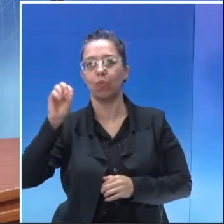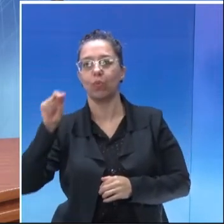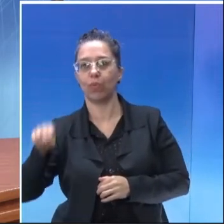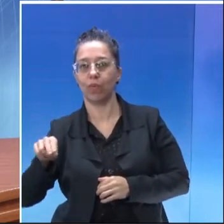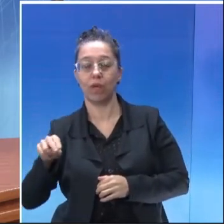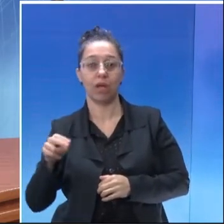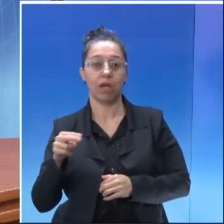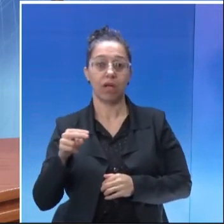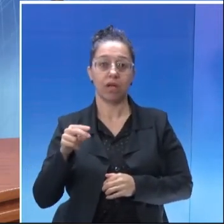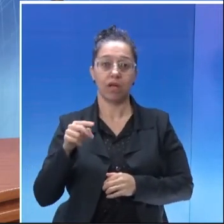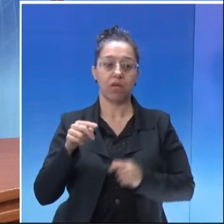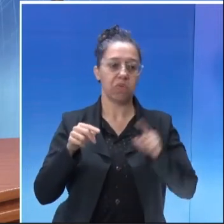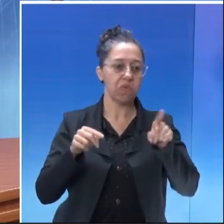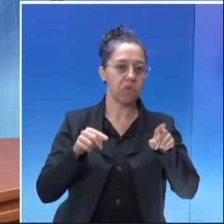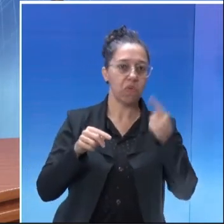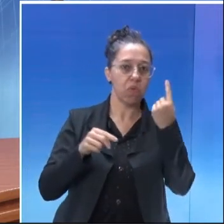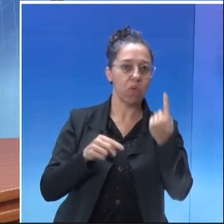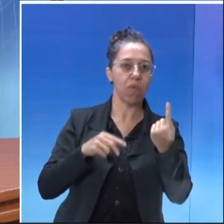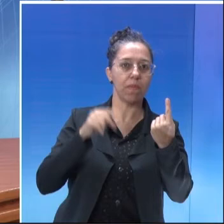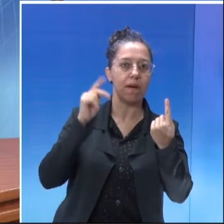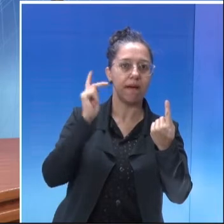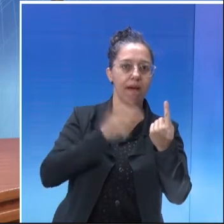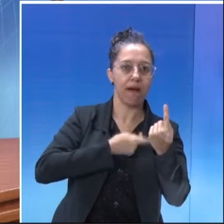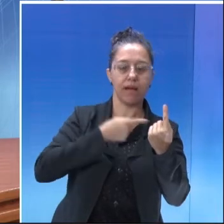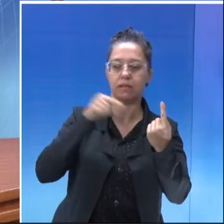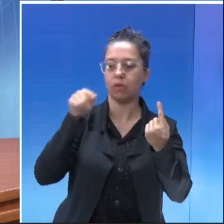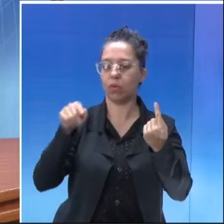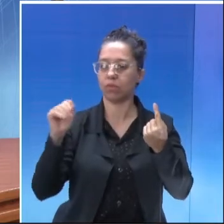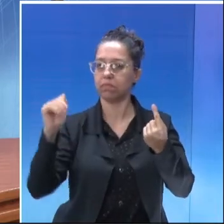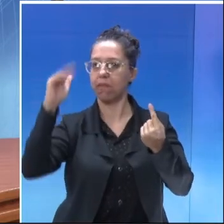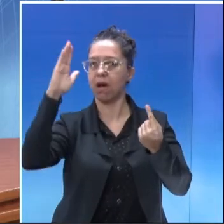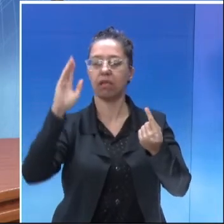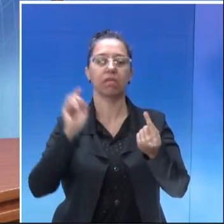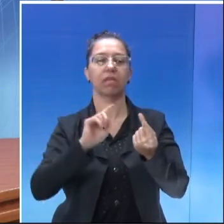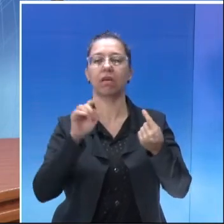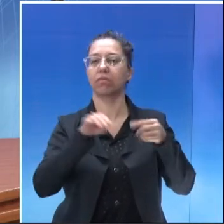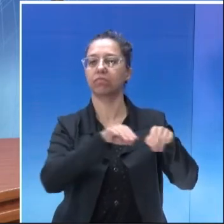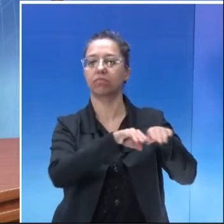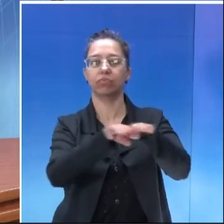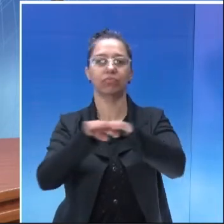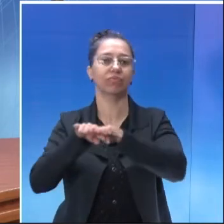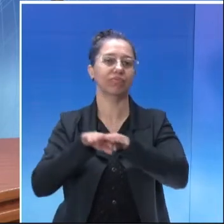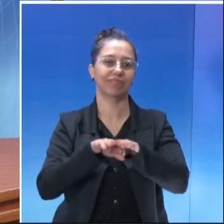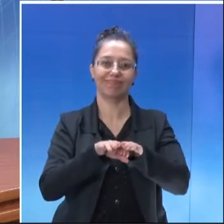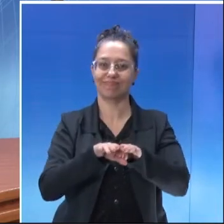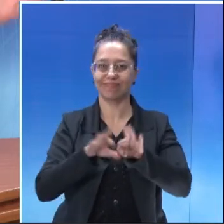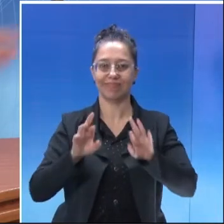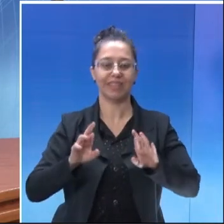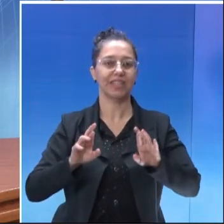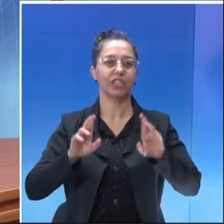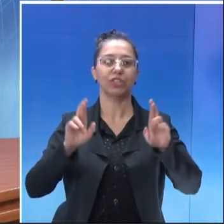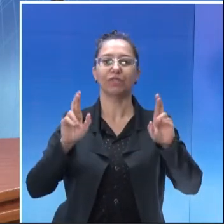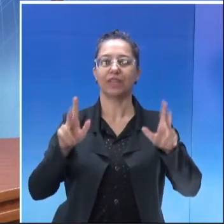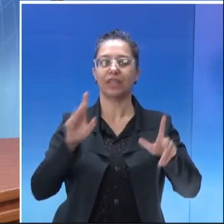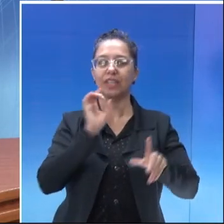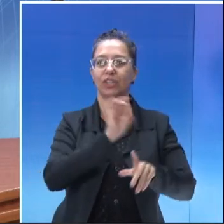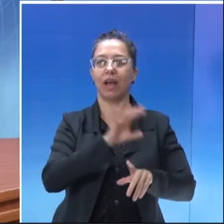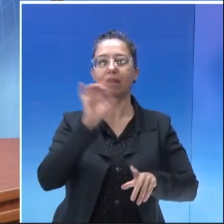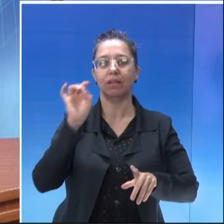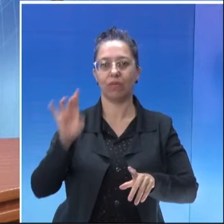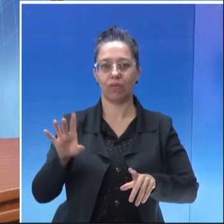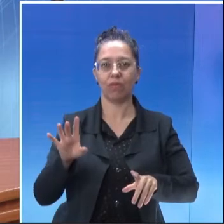quer dizer que uma esteja errada. As duas tentam resolver problemas muito diferentes e são bem diferentes.